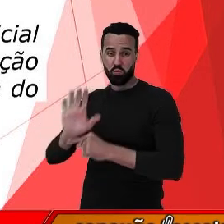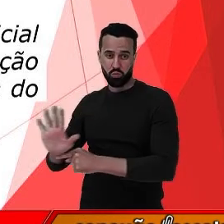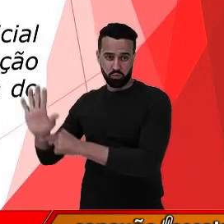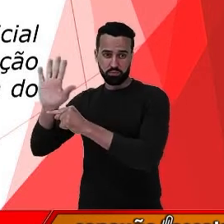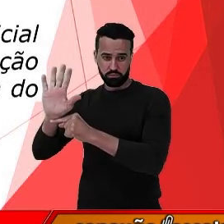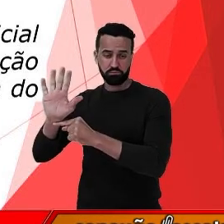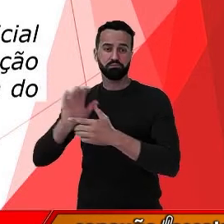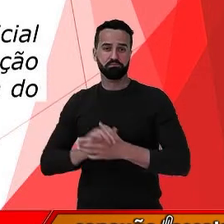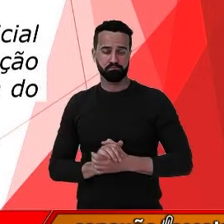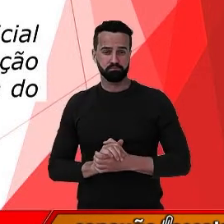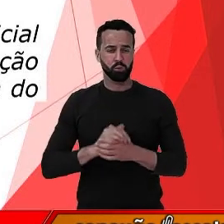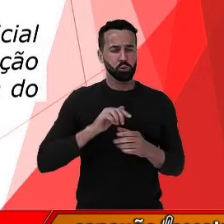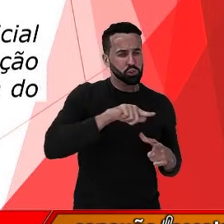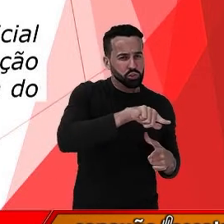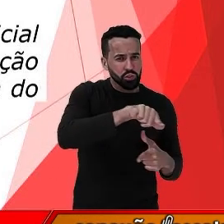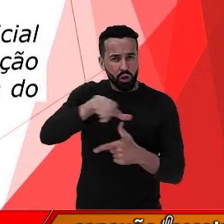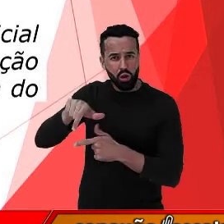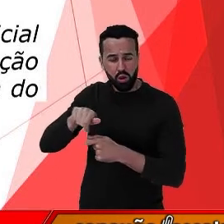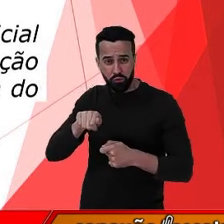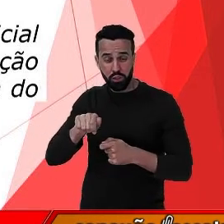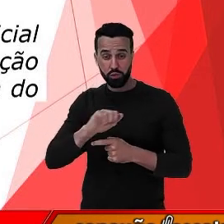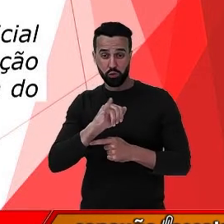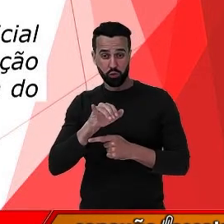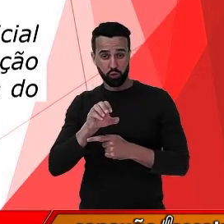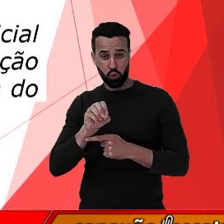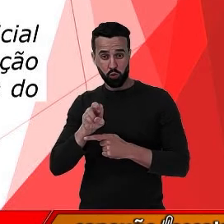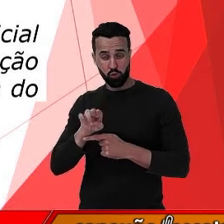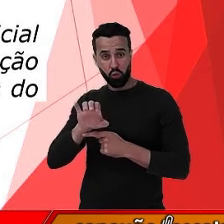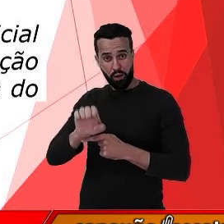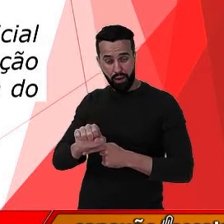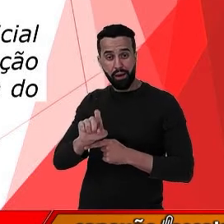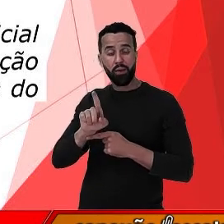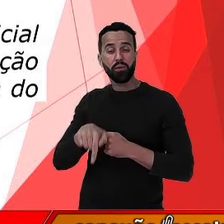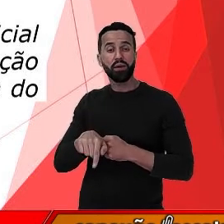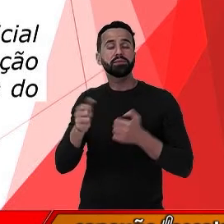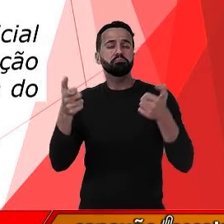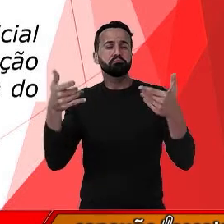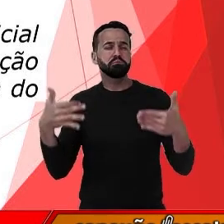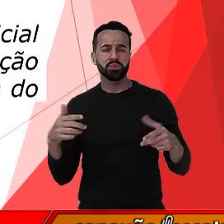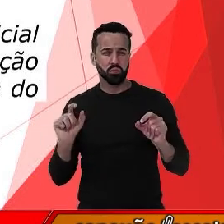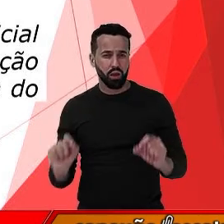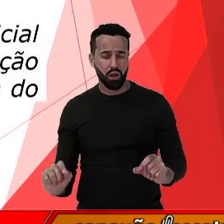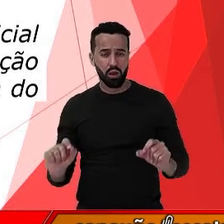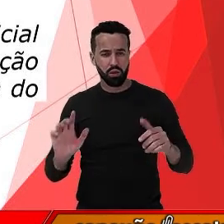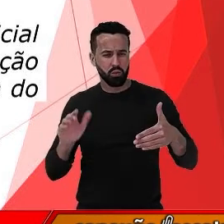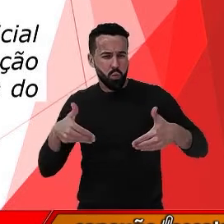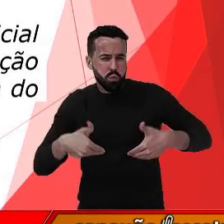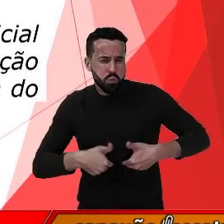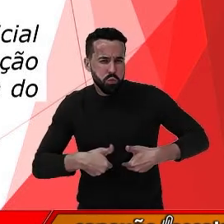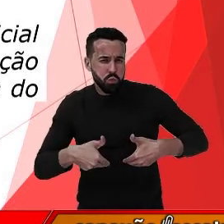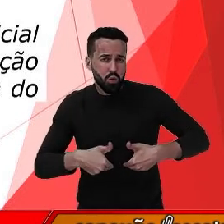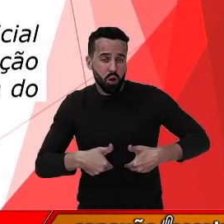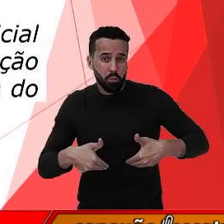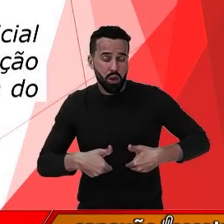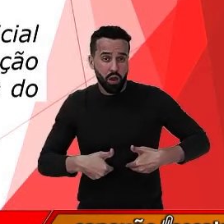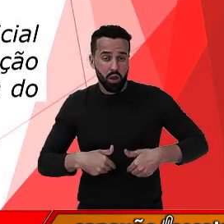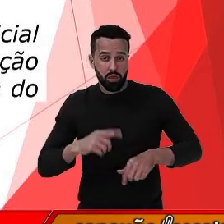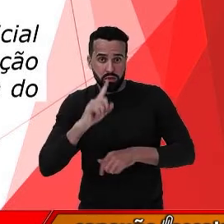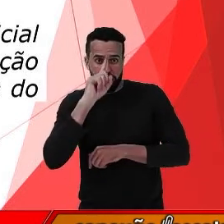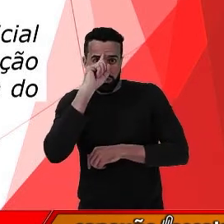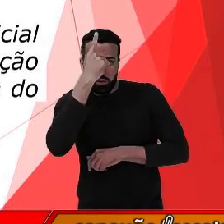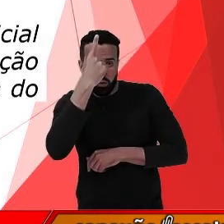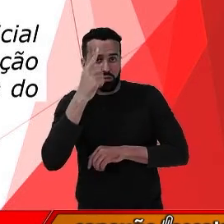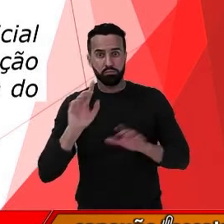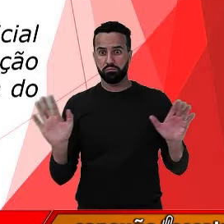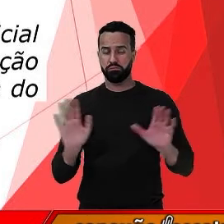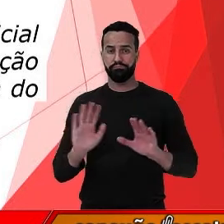brother meu, parceirão, Josué de Castro, vai dizer que a fome ela não é um fenômeno natural, e